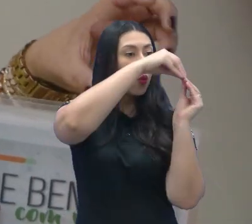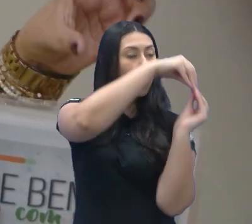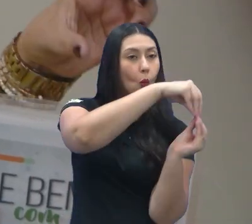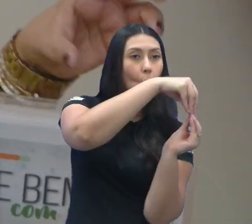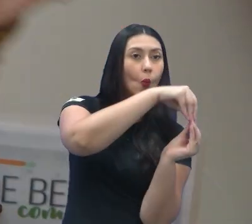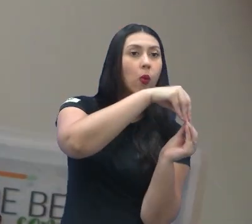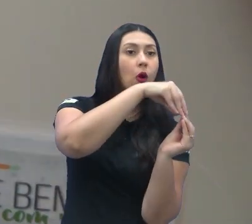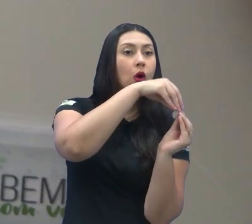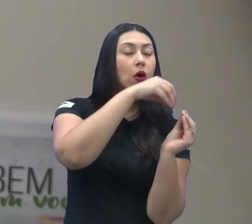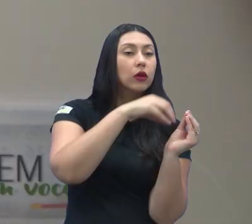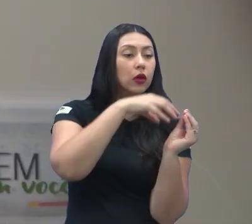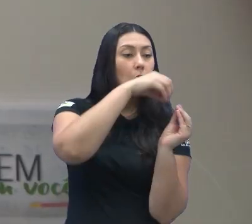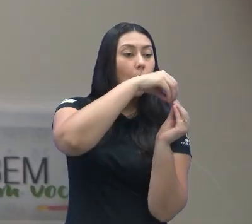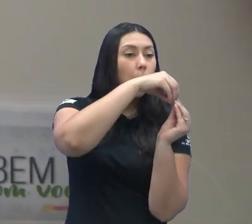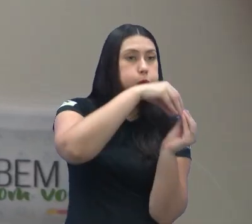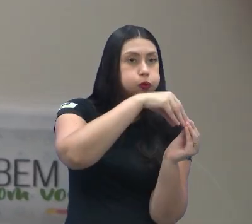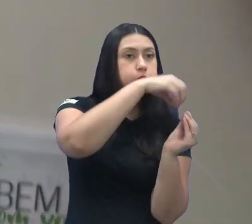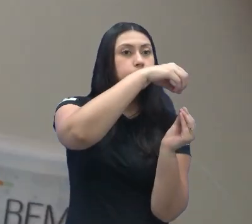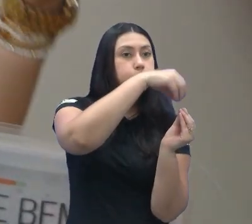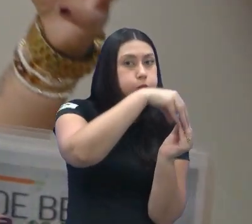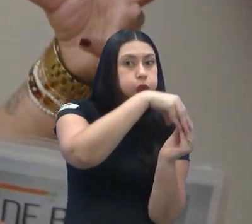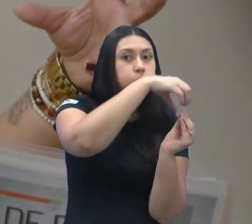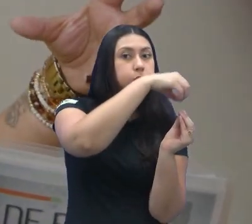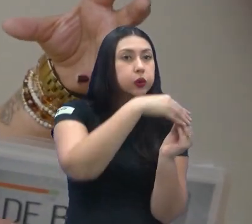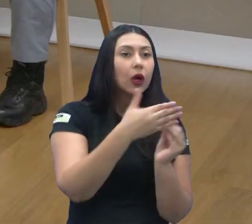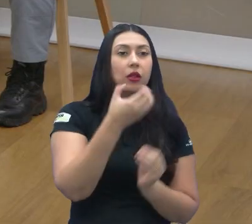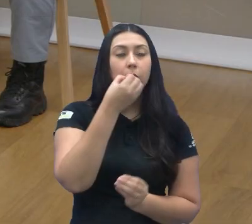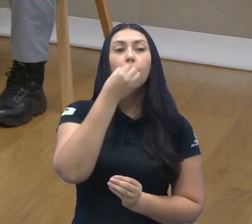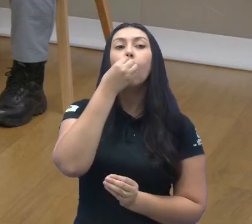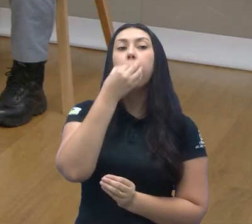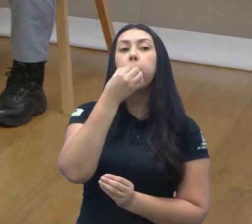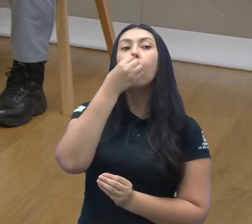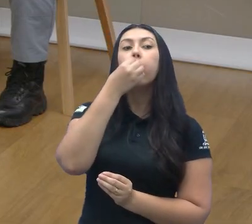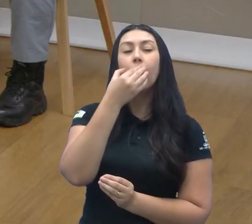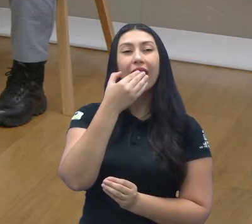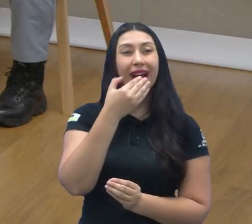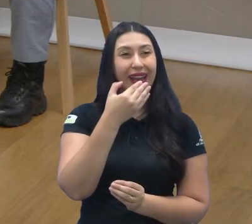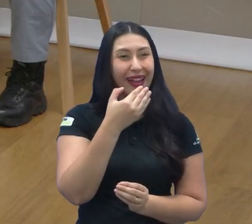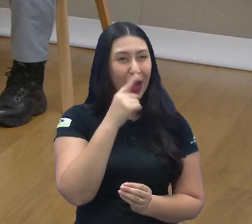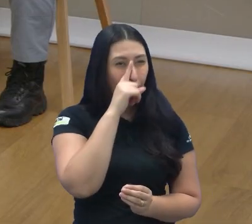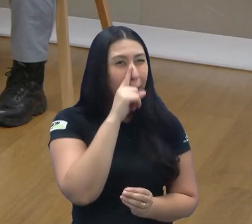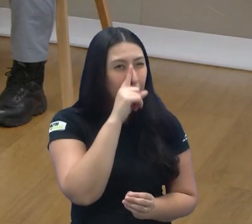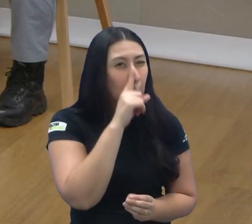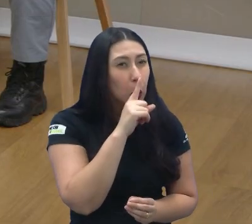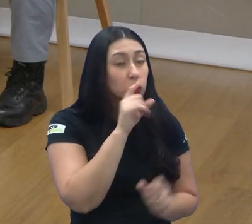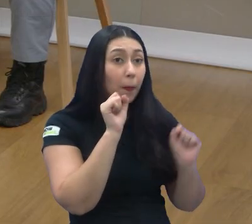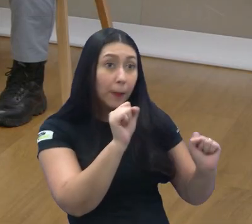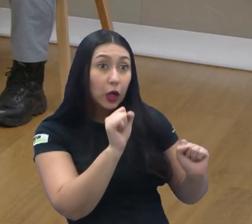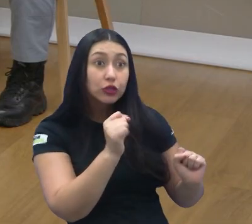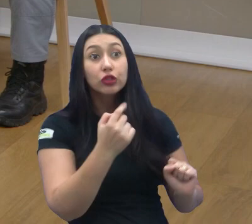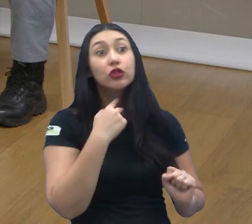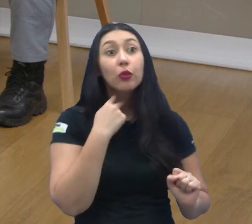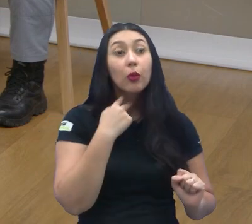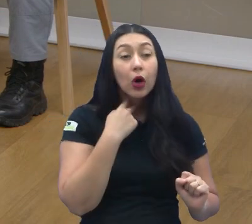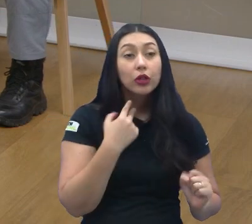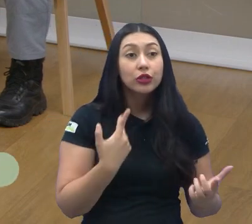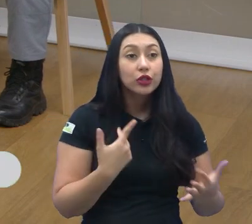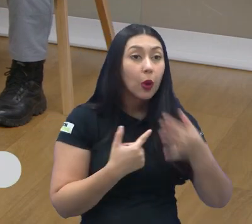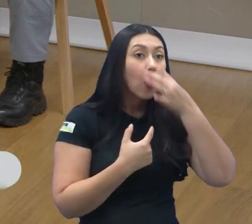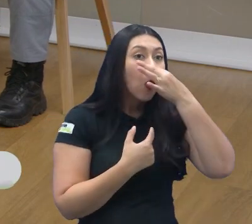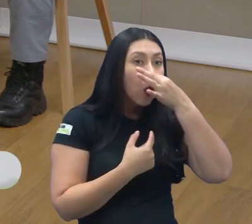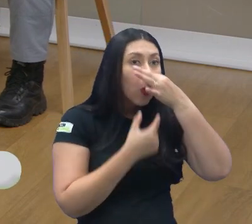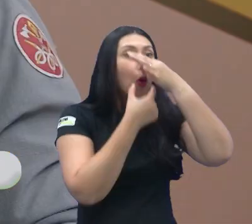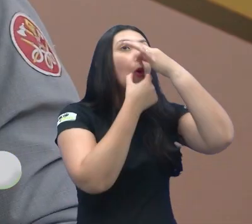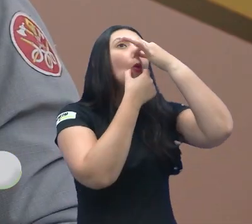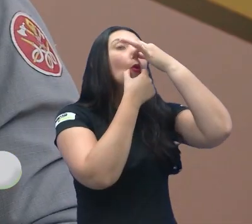mais fazer, outras pessoas falam que às vezes pode acabar piorando a situação do afogamento. Pode ou não pode, deve ou não deve? Não, atualmente já